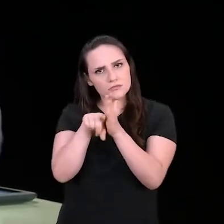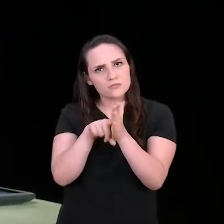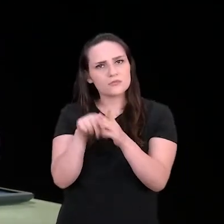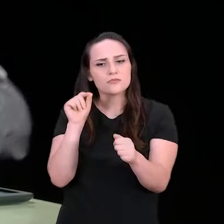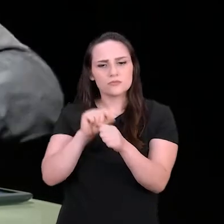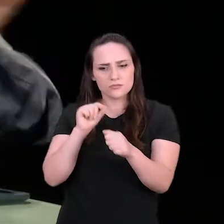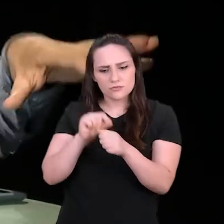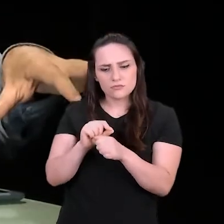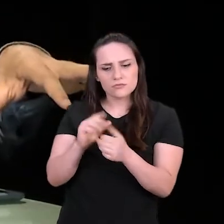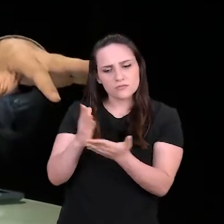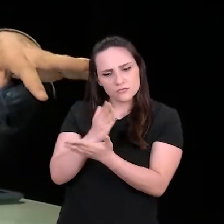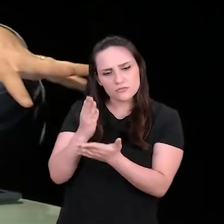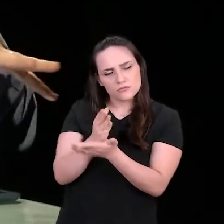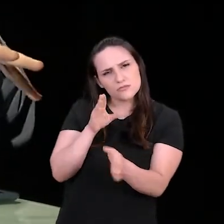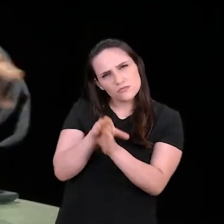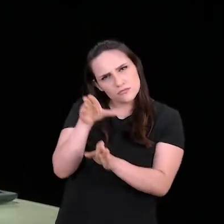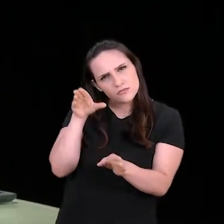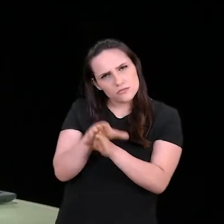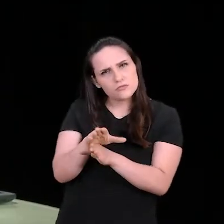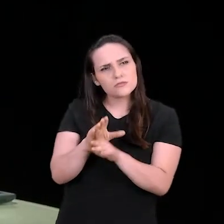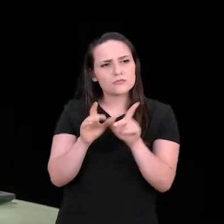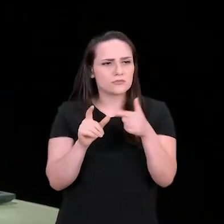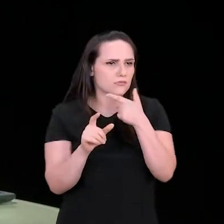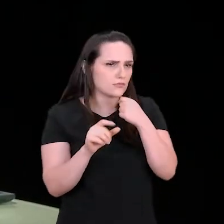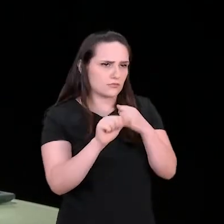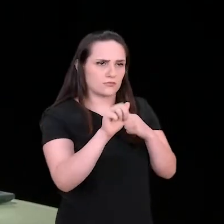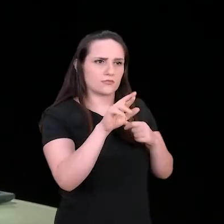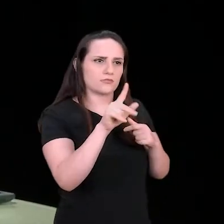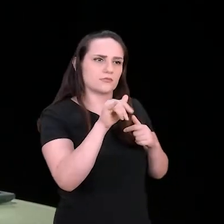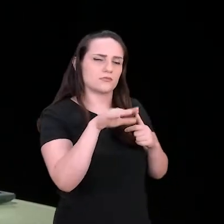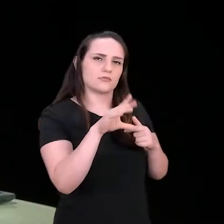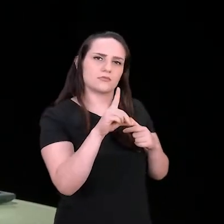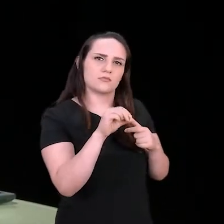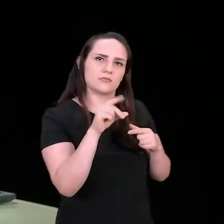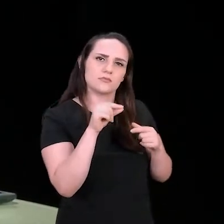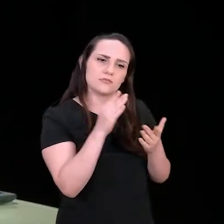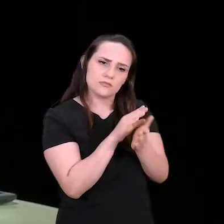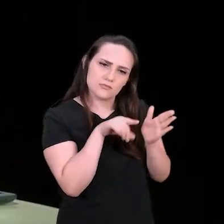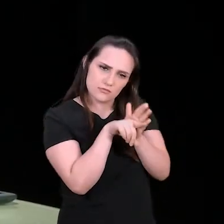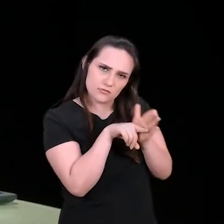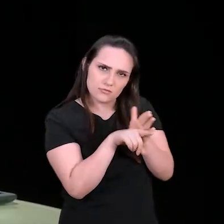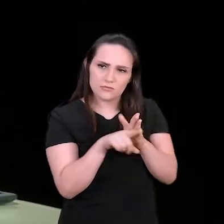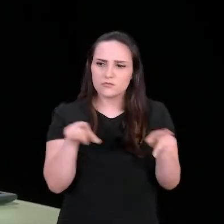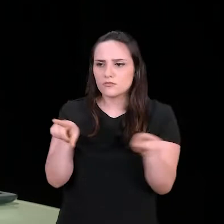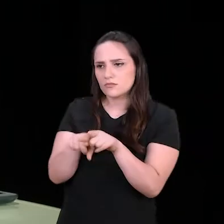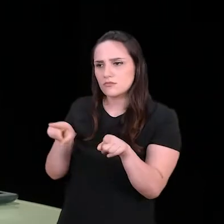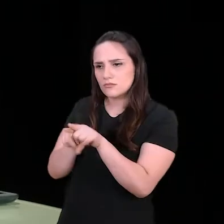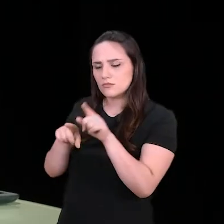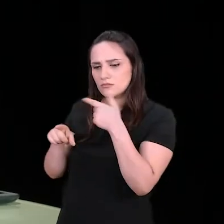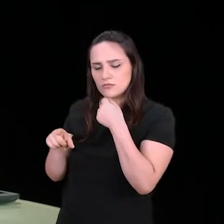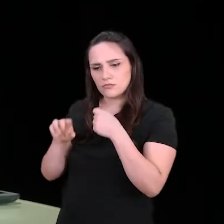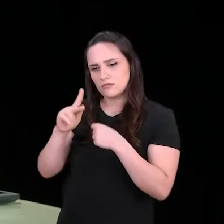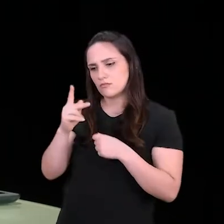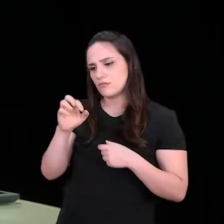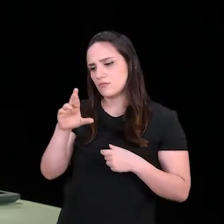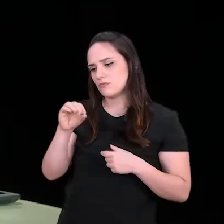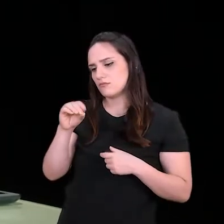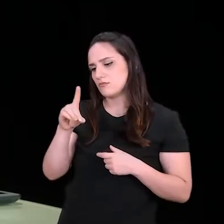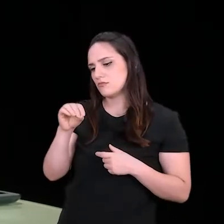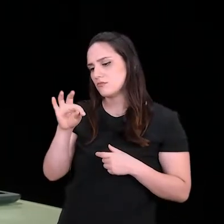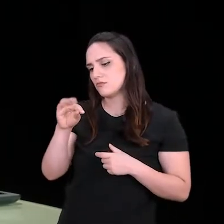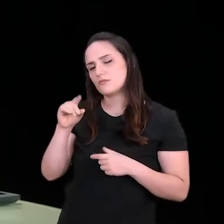produzem manuais, né? O Arlindo mais na pesquisa e o Heródoto com o Paulo Rodolfo de Lima mais manuais.